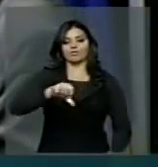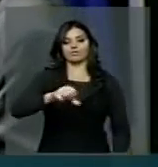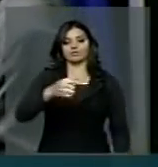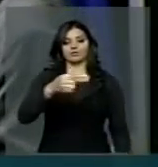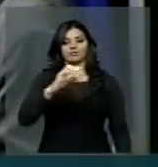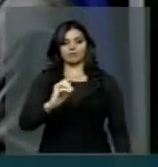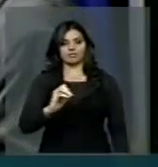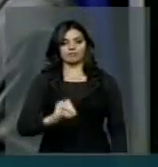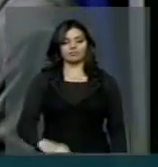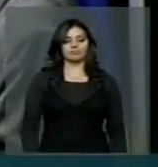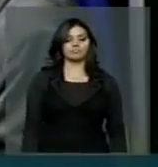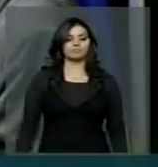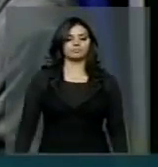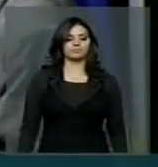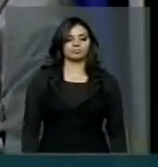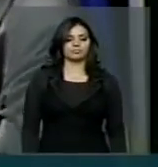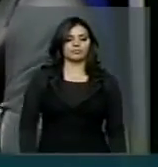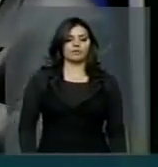1970,